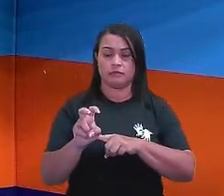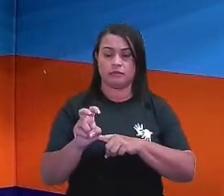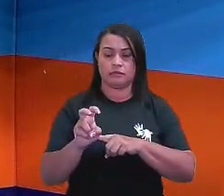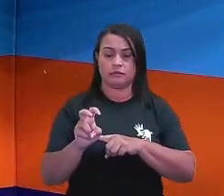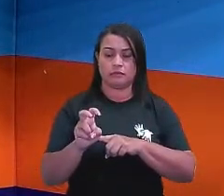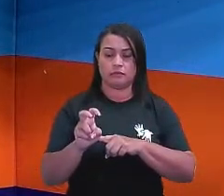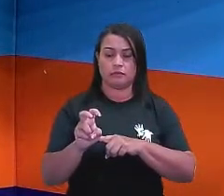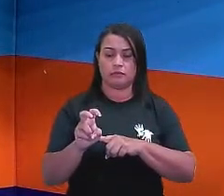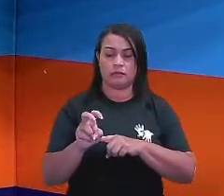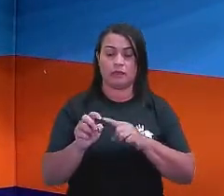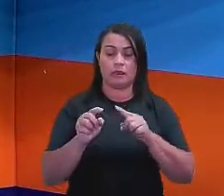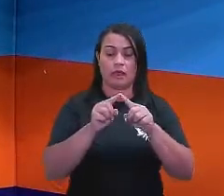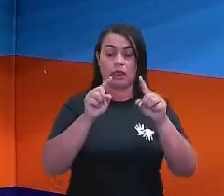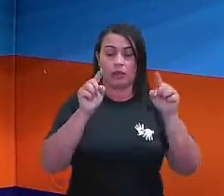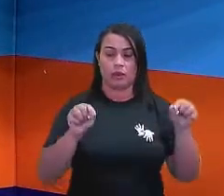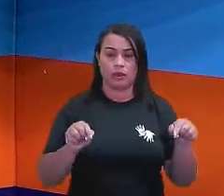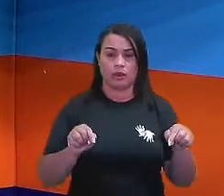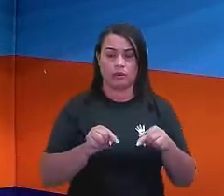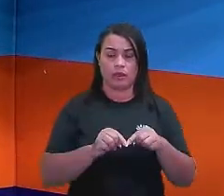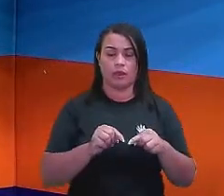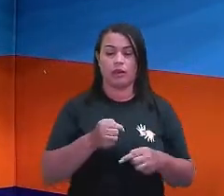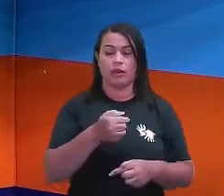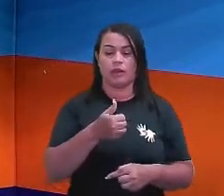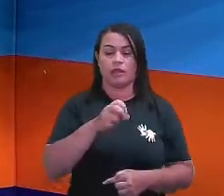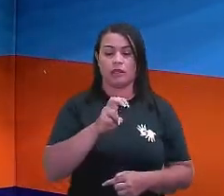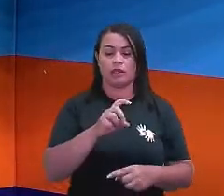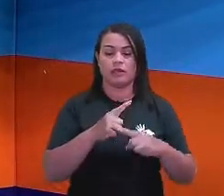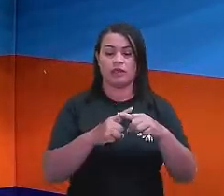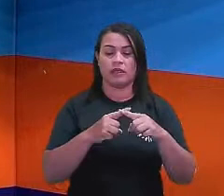área do quadrado maior, 15 vezes 15,